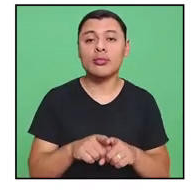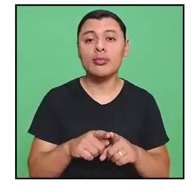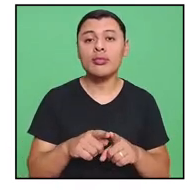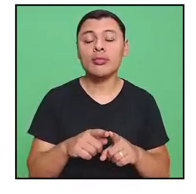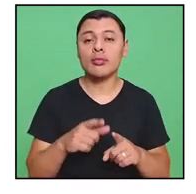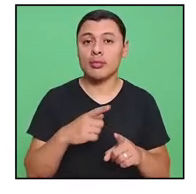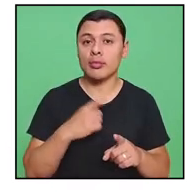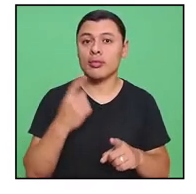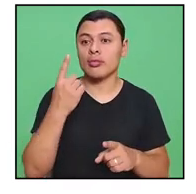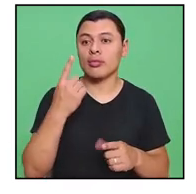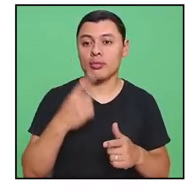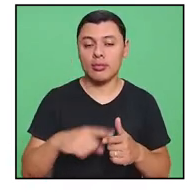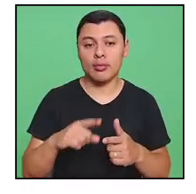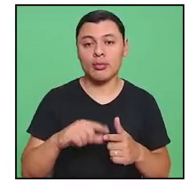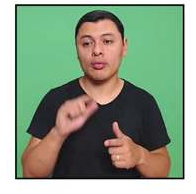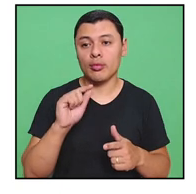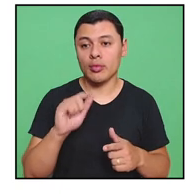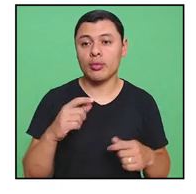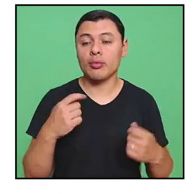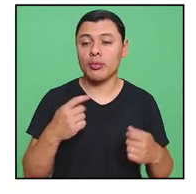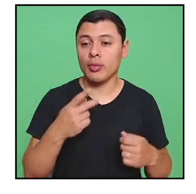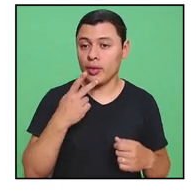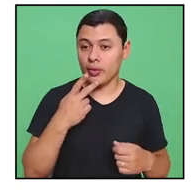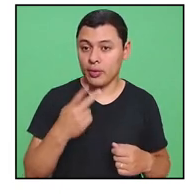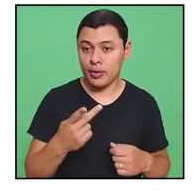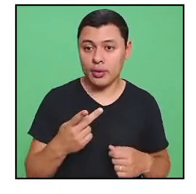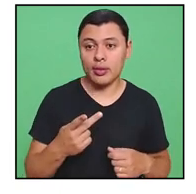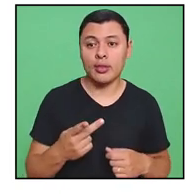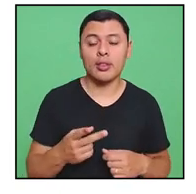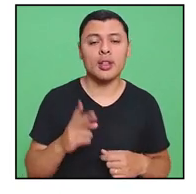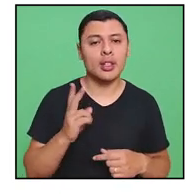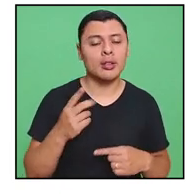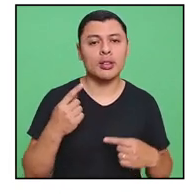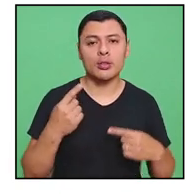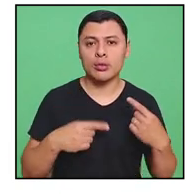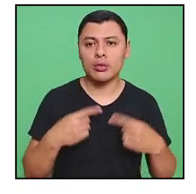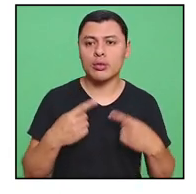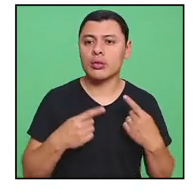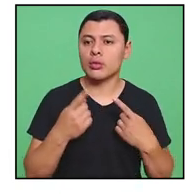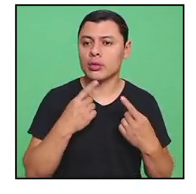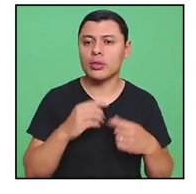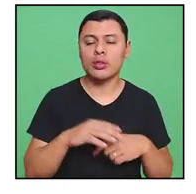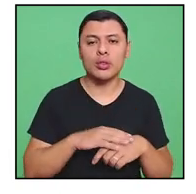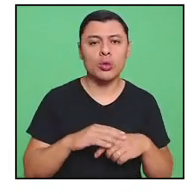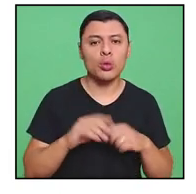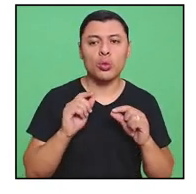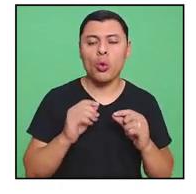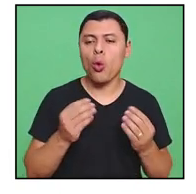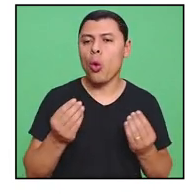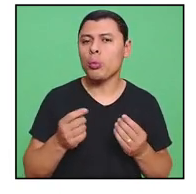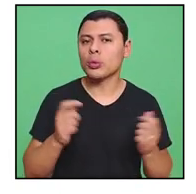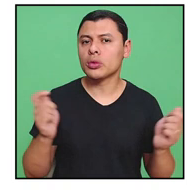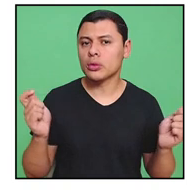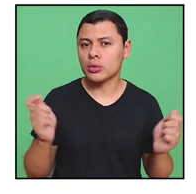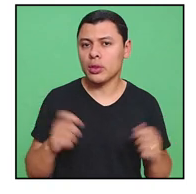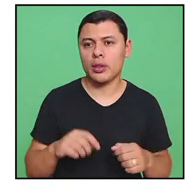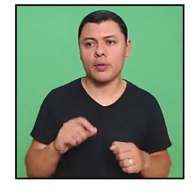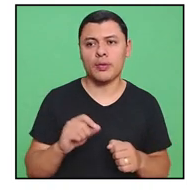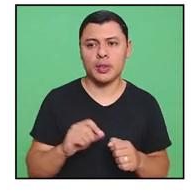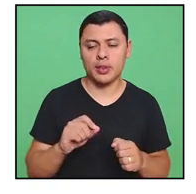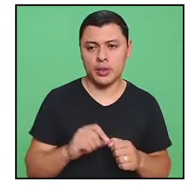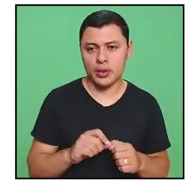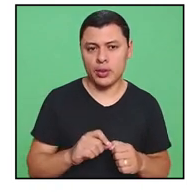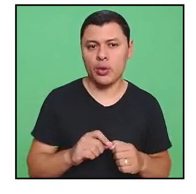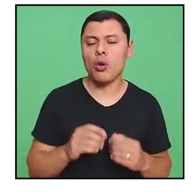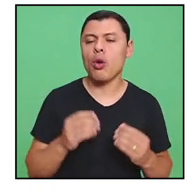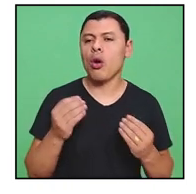que também tem que ser colocada e sempre discutida, sempre mostrada também como que é possível ter essa opção, sabe? Como que é possível você